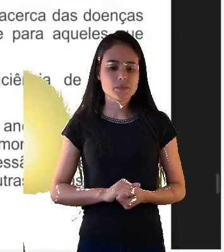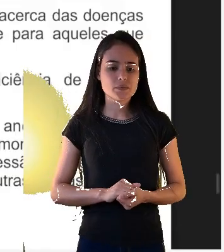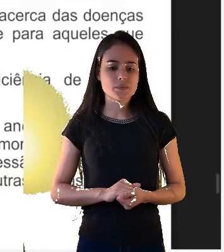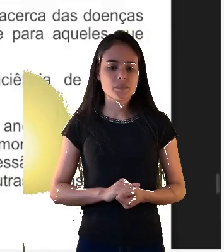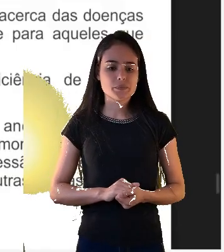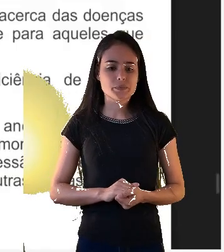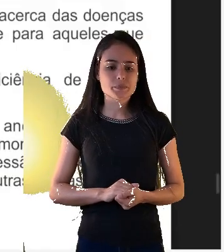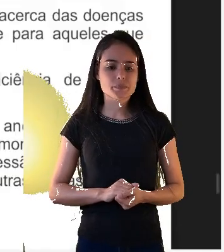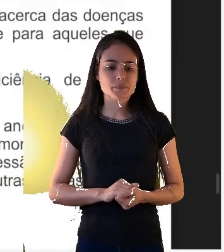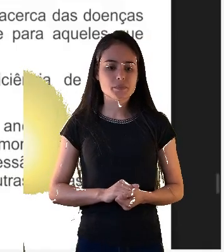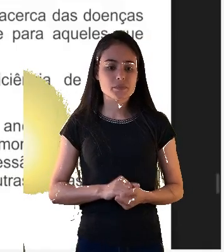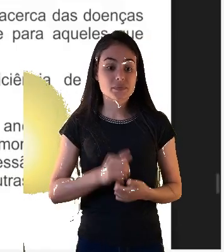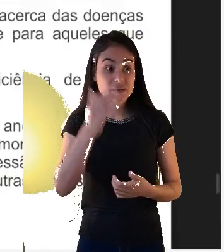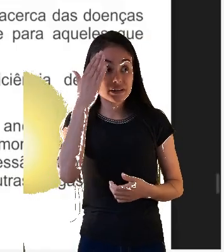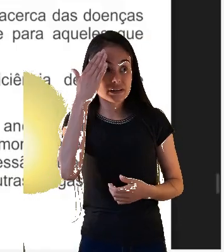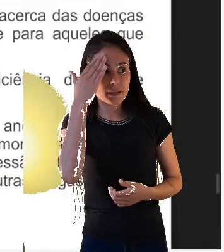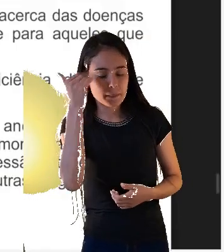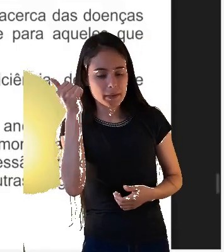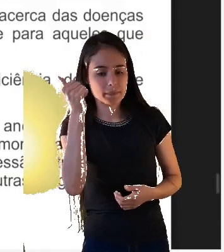passar.